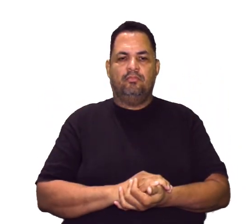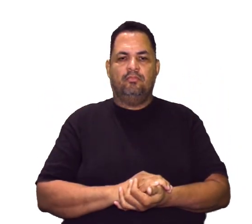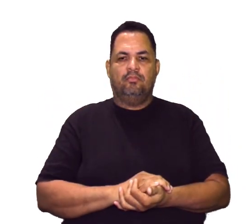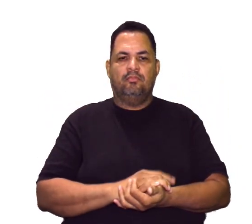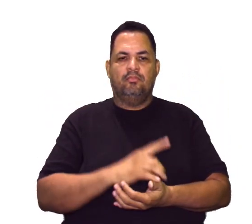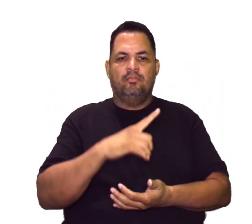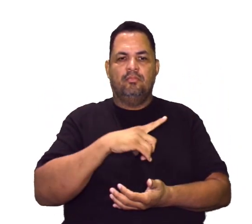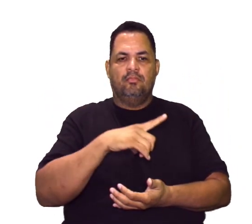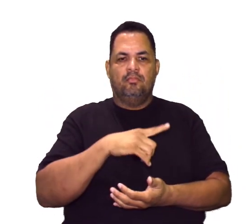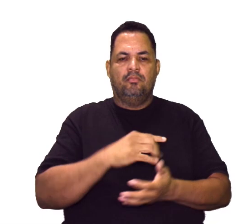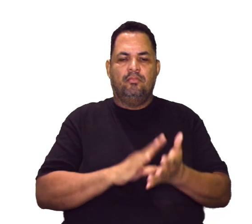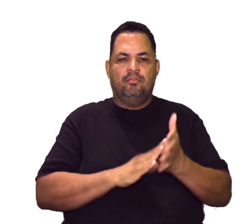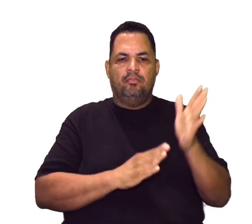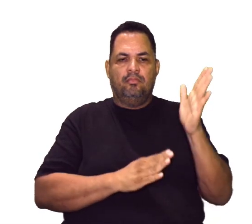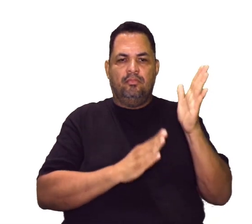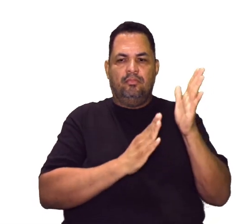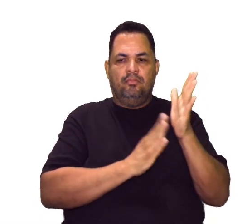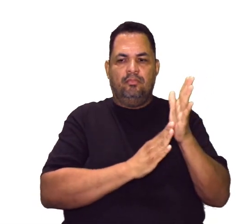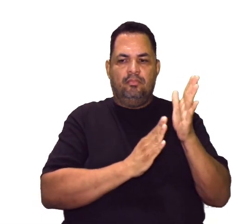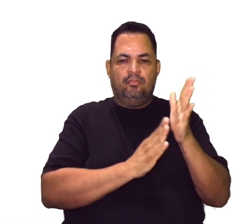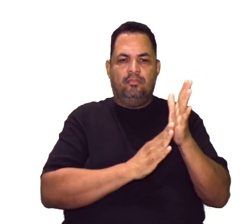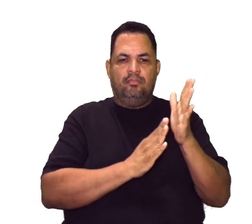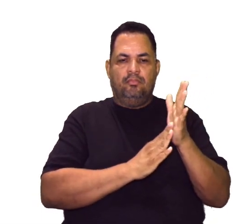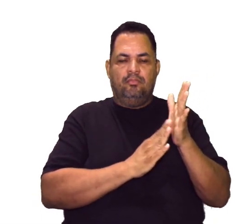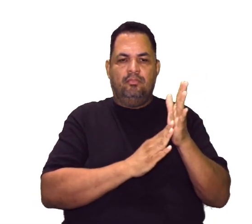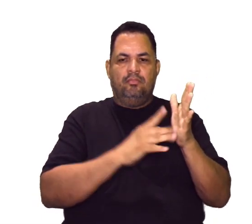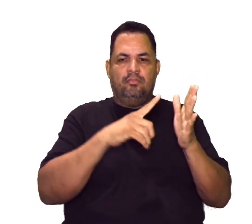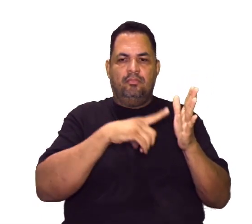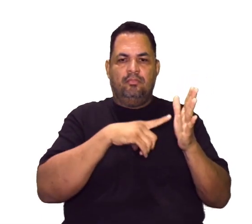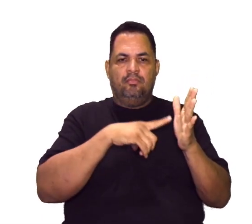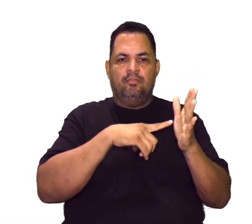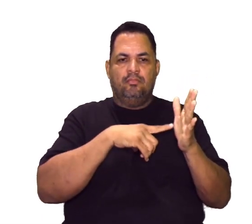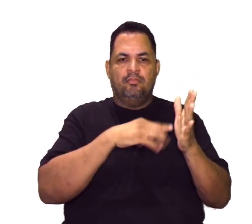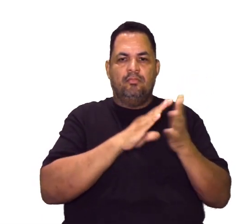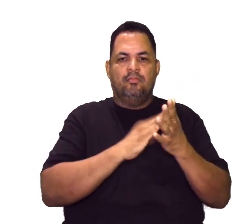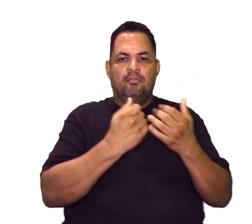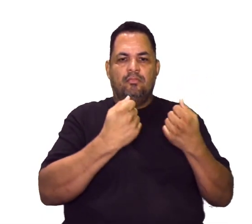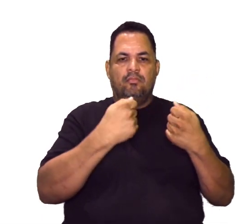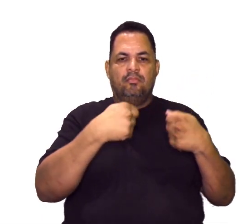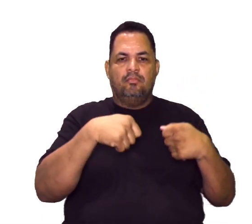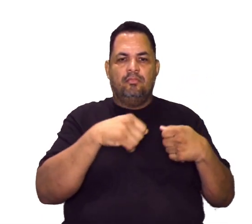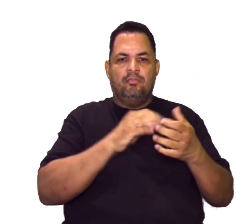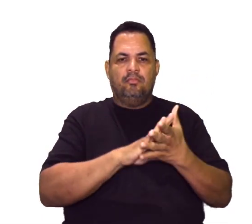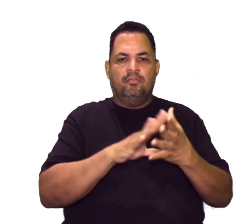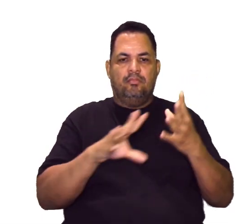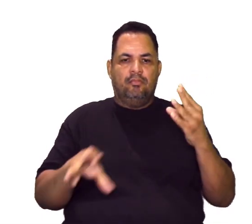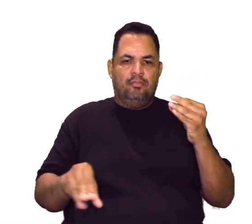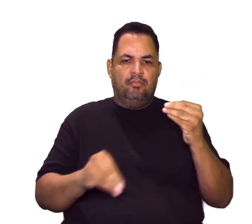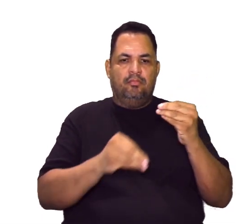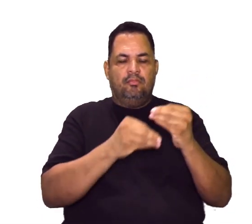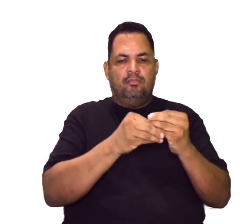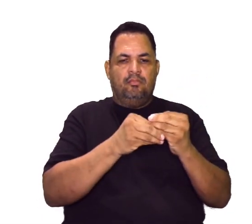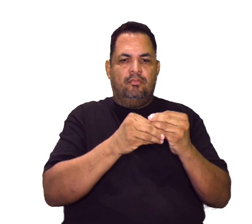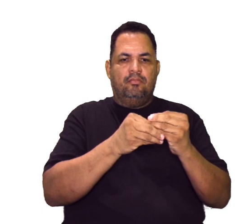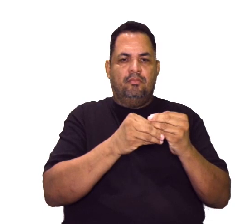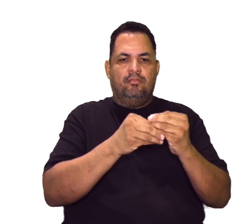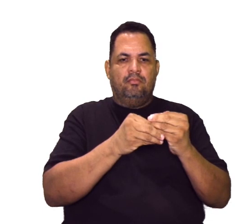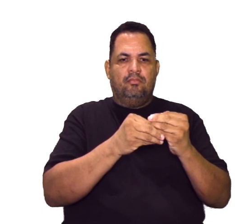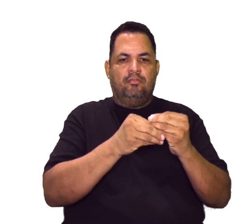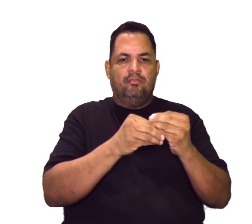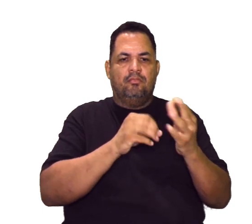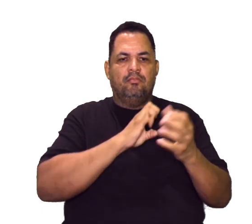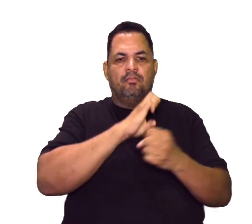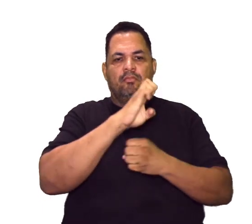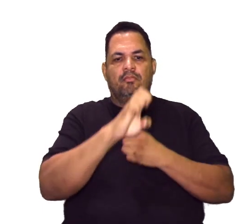Aqueles que estão aqui à esquerda são os mais eletronegativos, que têm maior tendência de ganhar